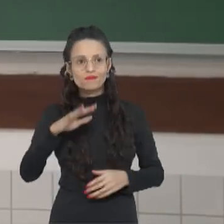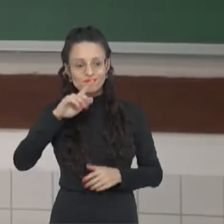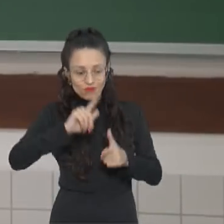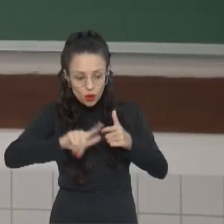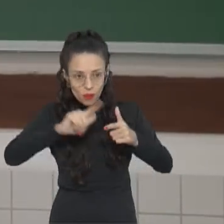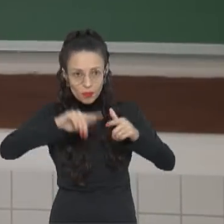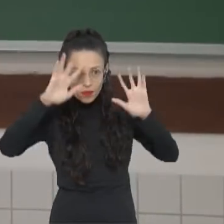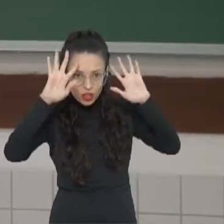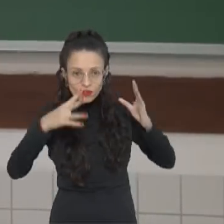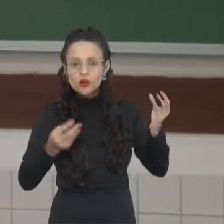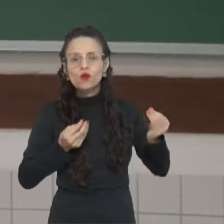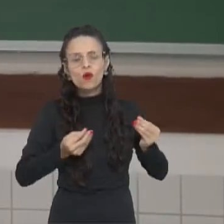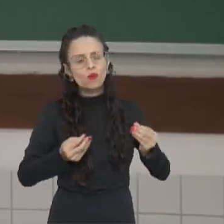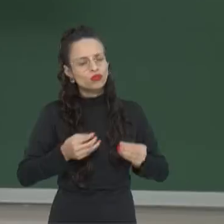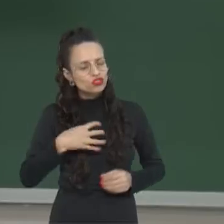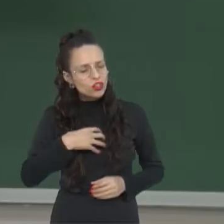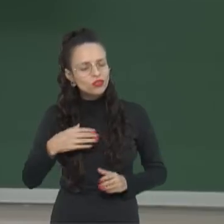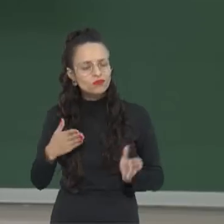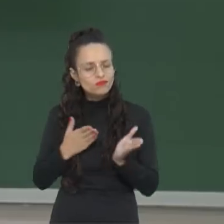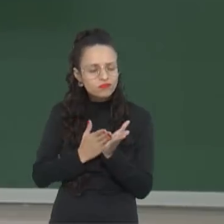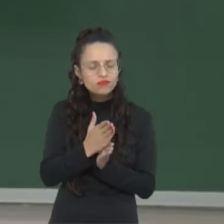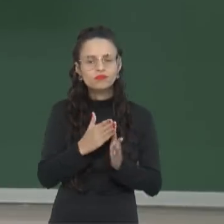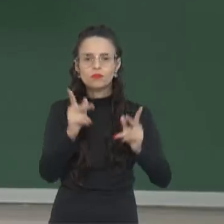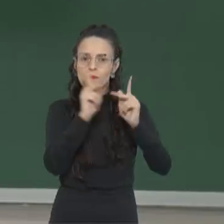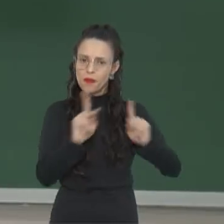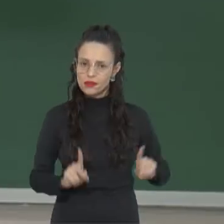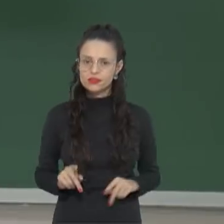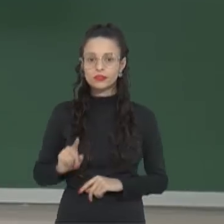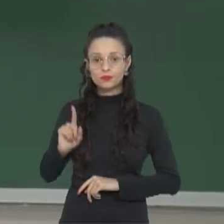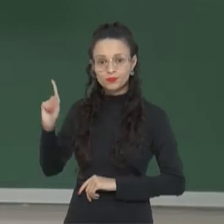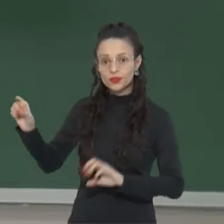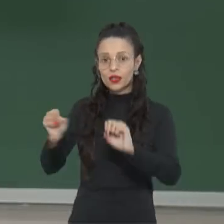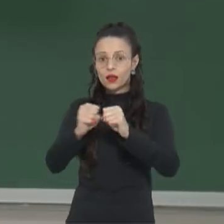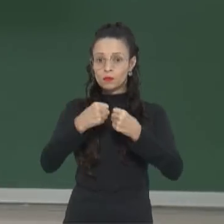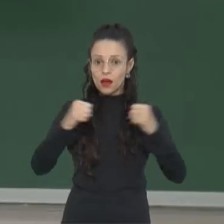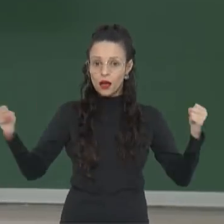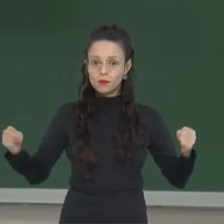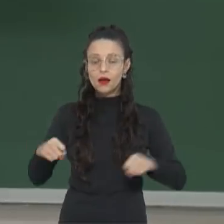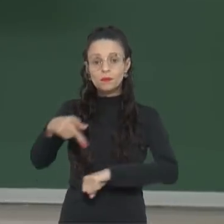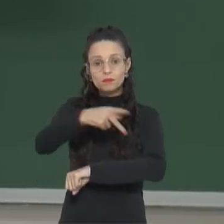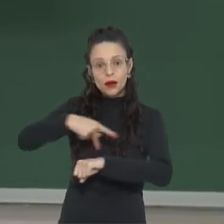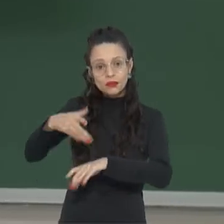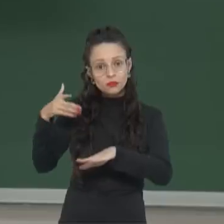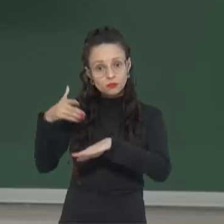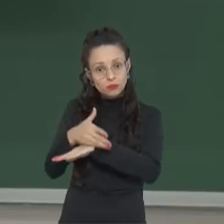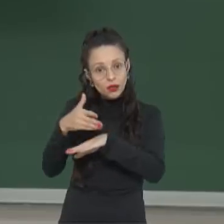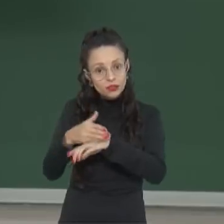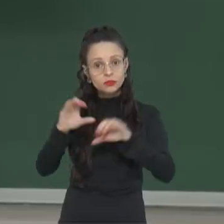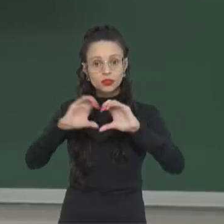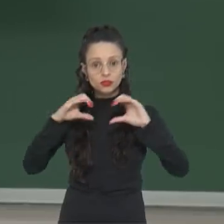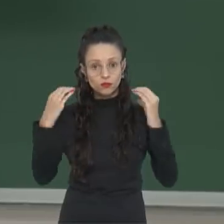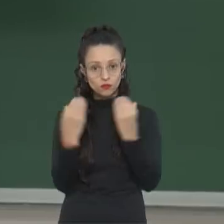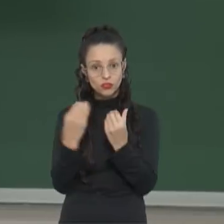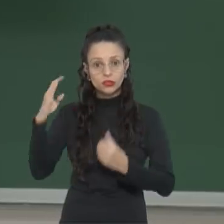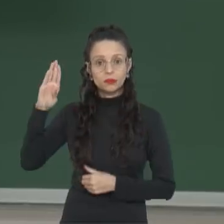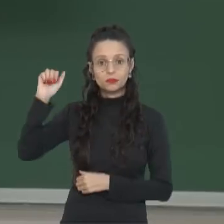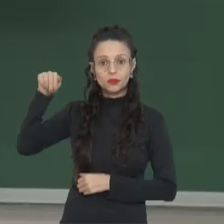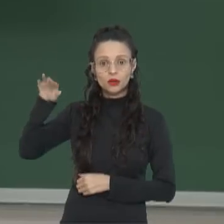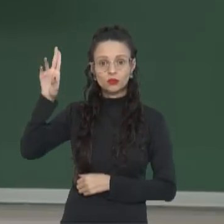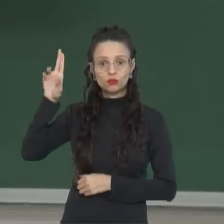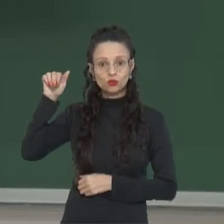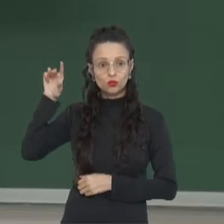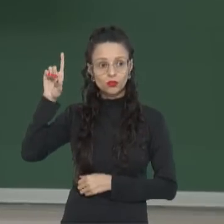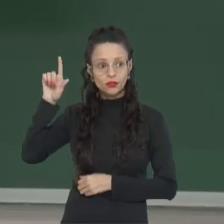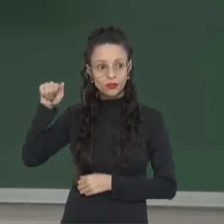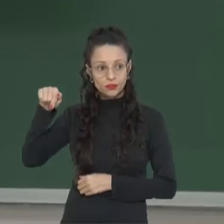resolver. Aqui você tem um mapa dos países que participaram da conferência de Bandung, países africanos